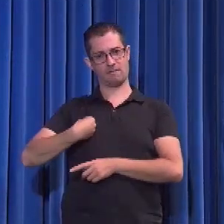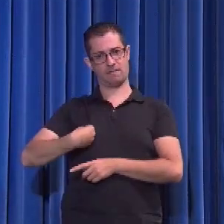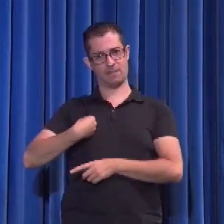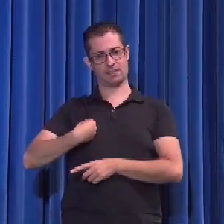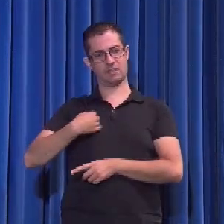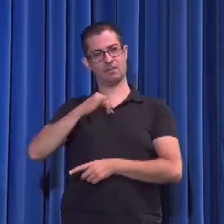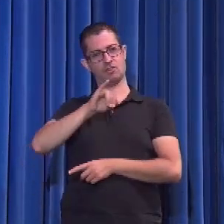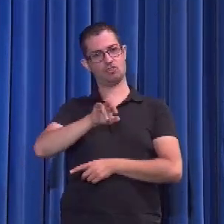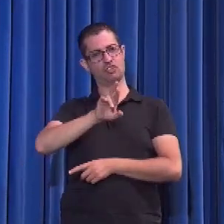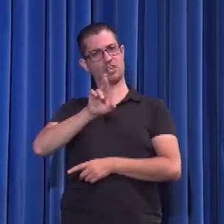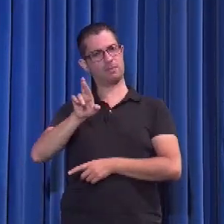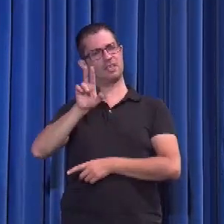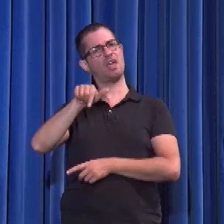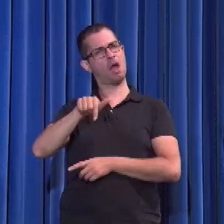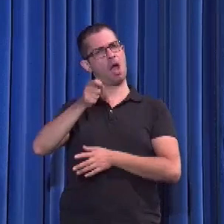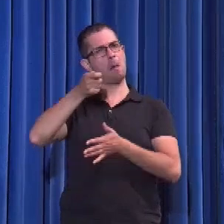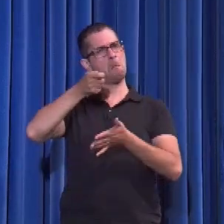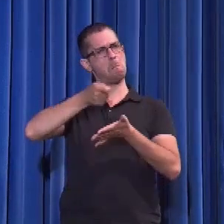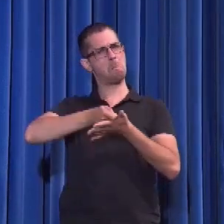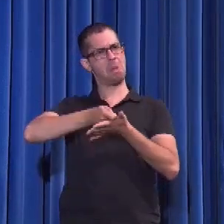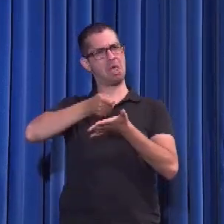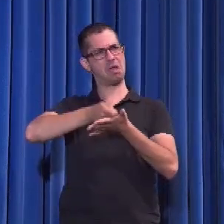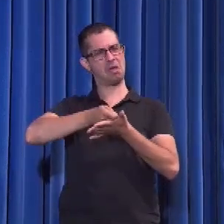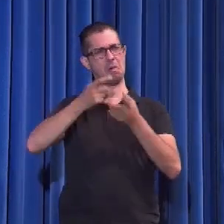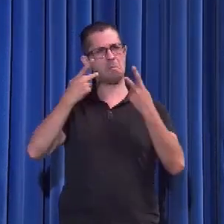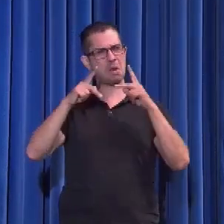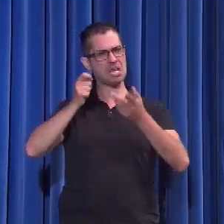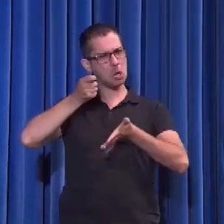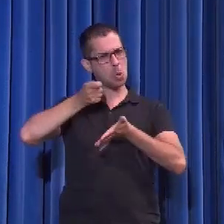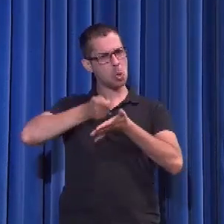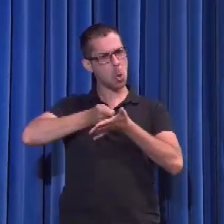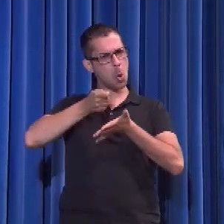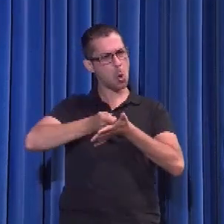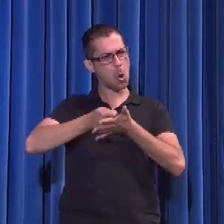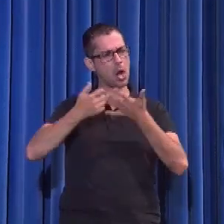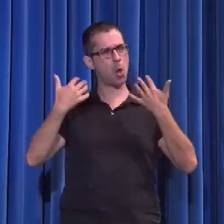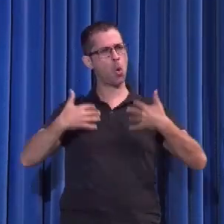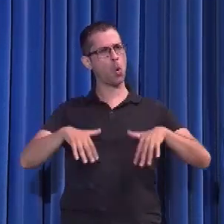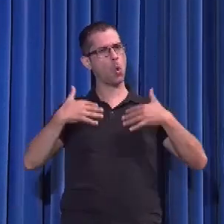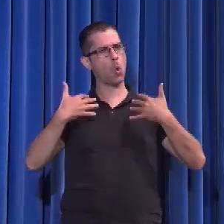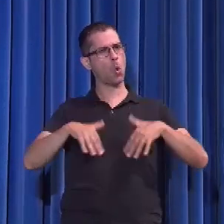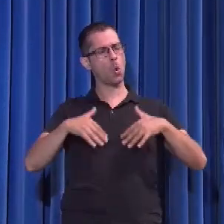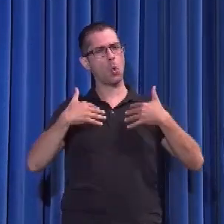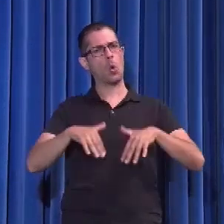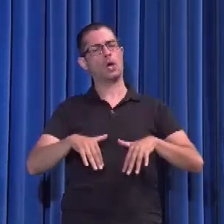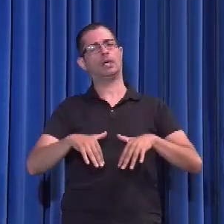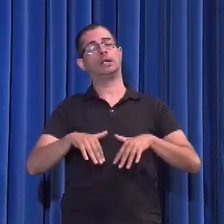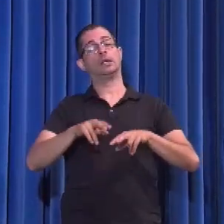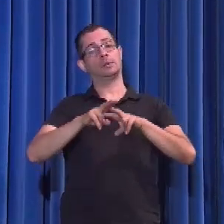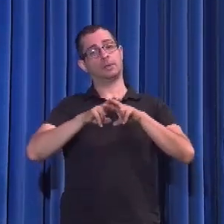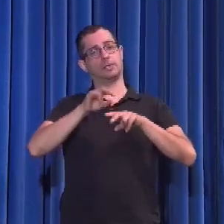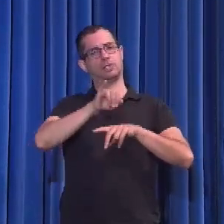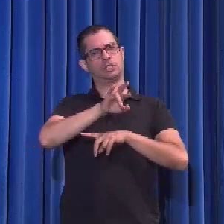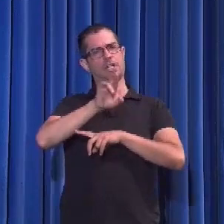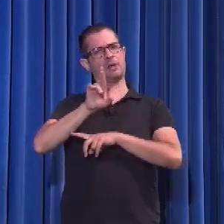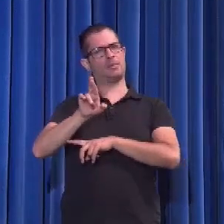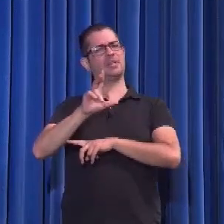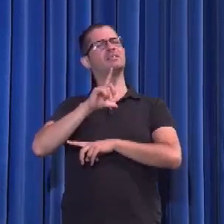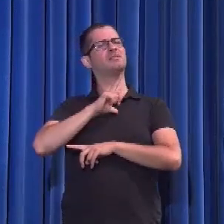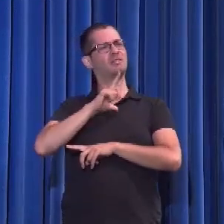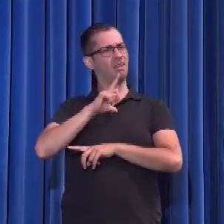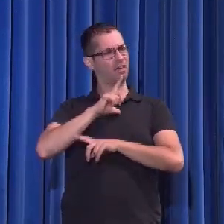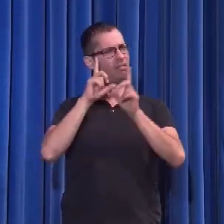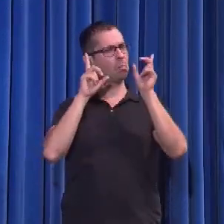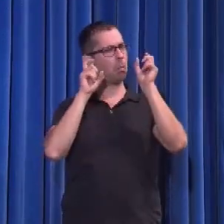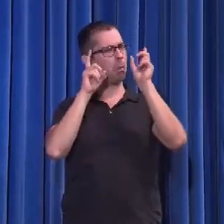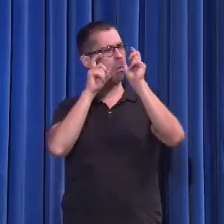pregação dura de se pregar e dura de se ouvir. Por isso Jeremias ele enfrentou muitas